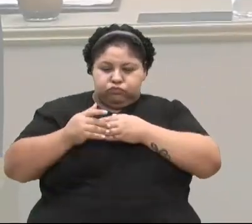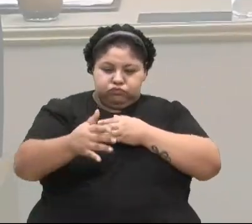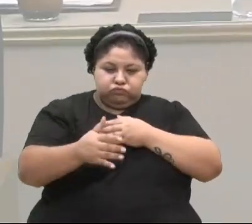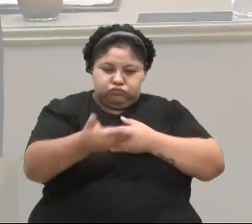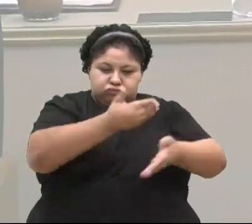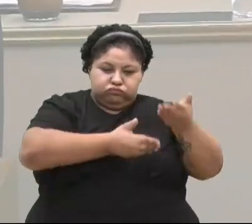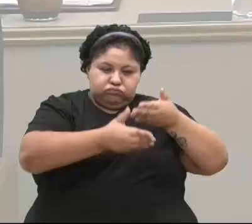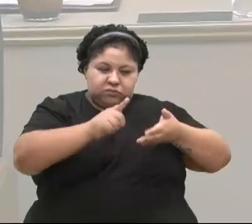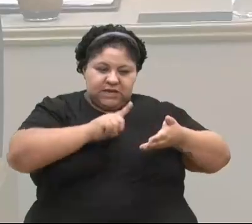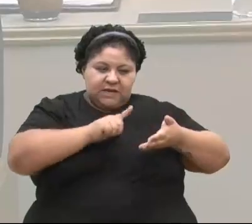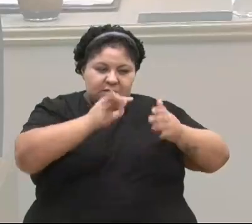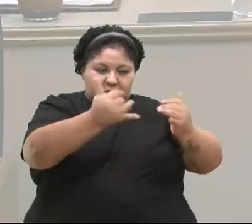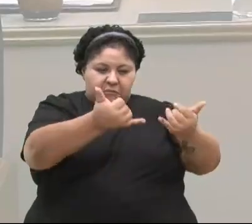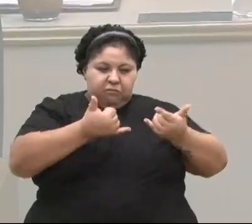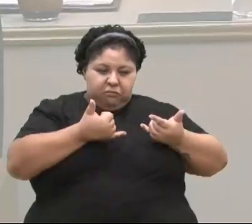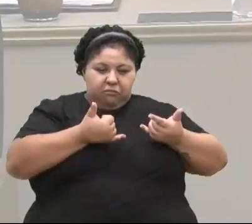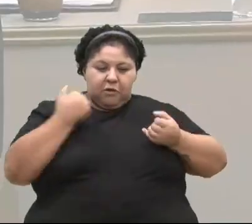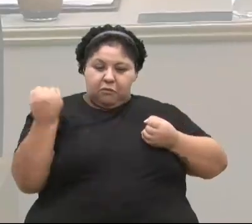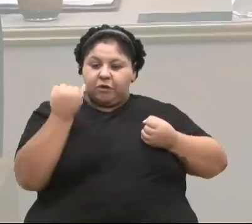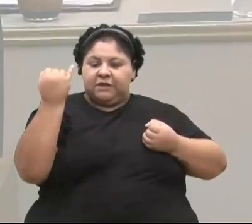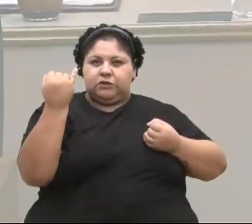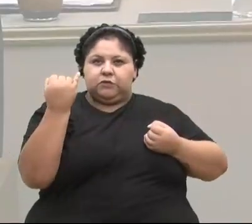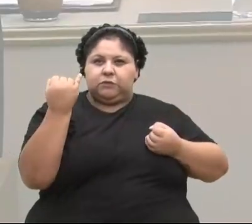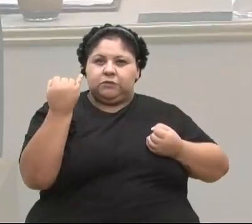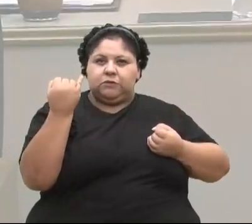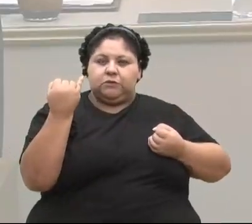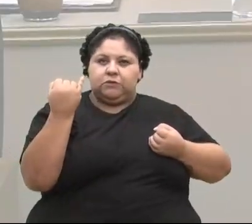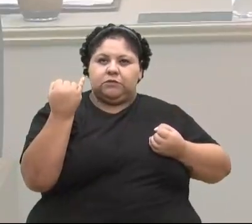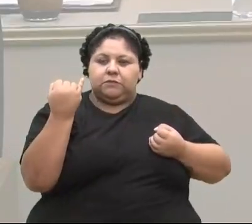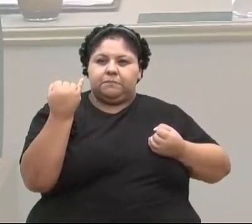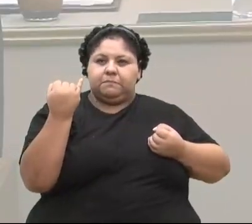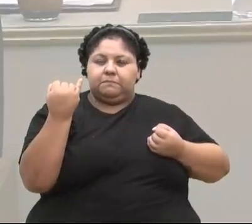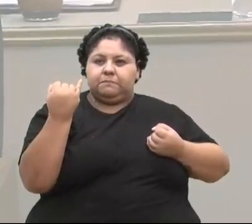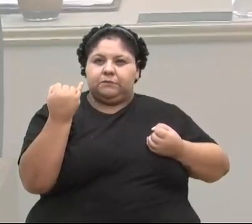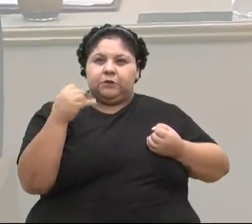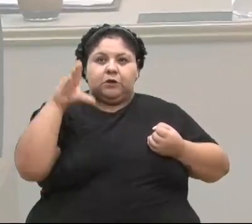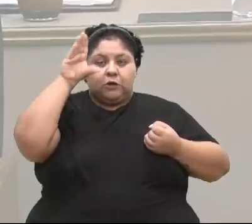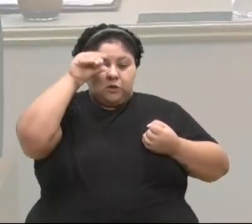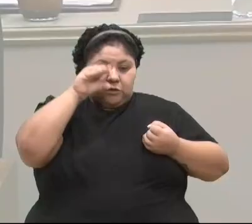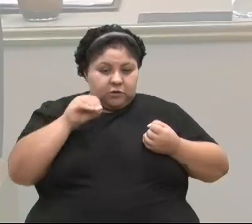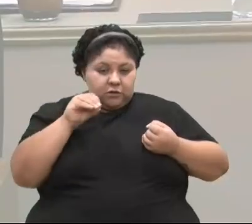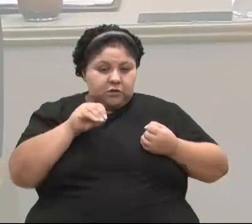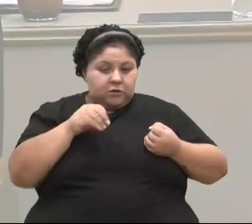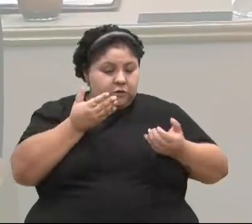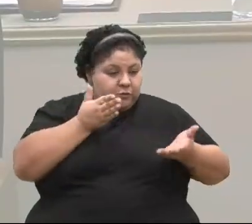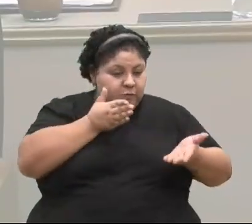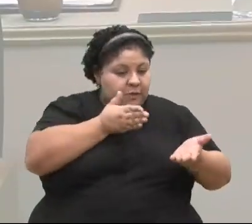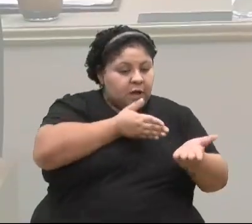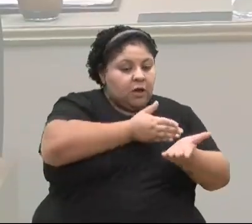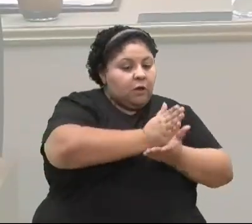obtém algumas informações que são essenciais. Tendo em vista o parecer pela constitucionalidade da